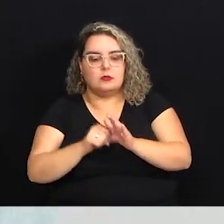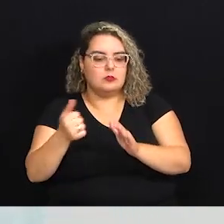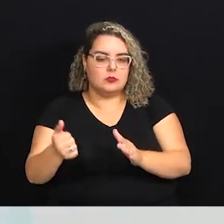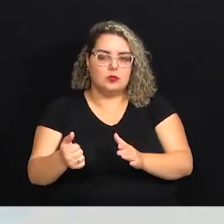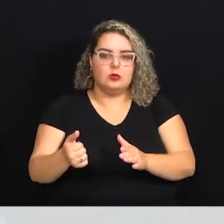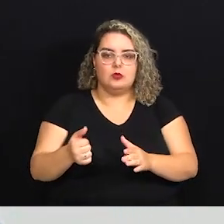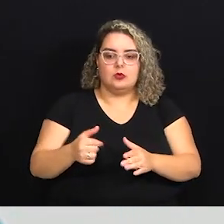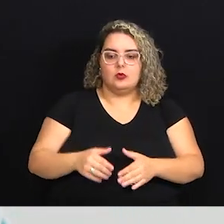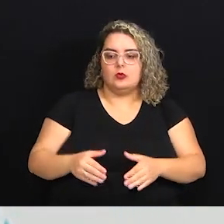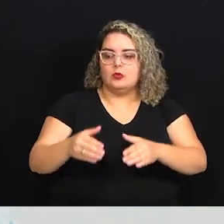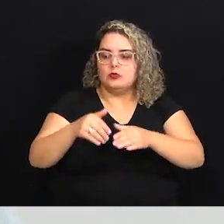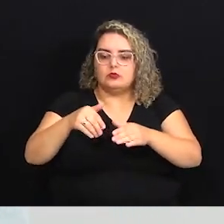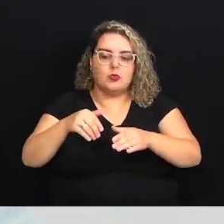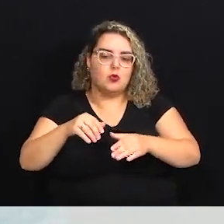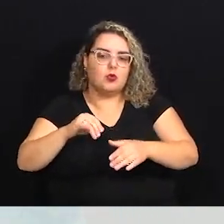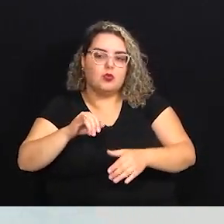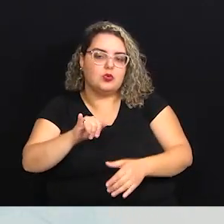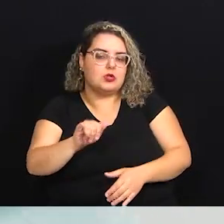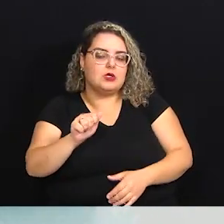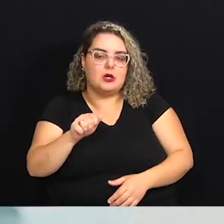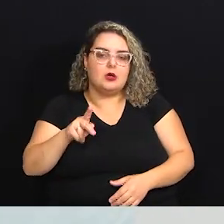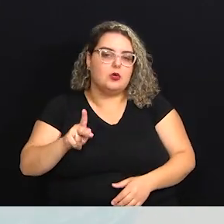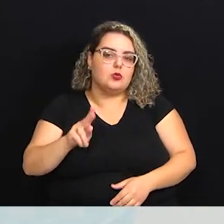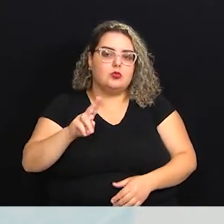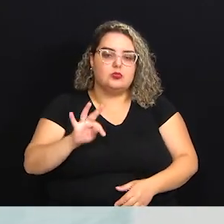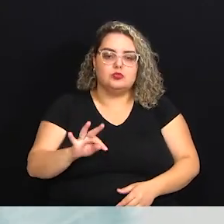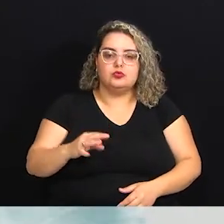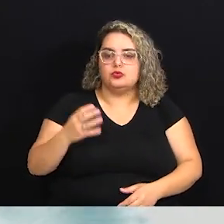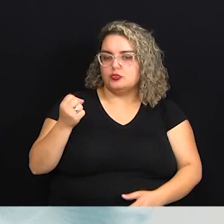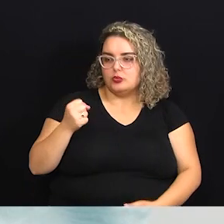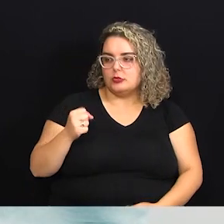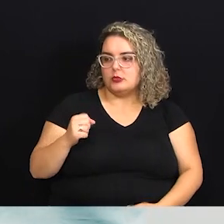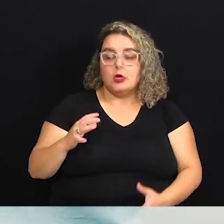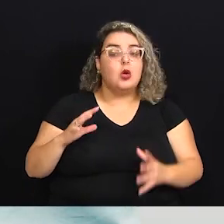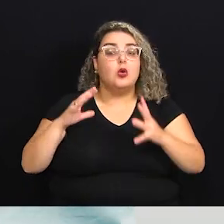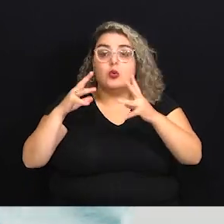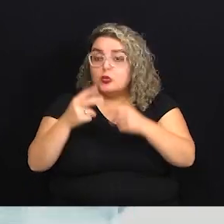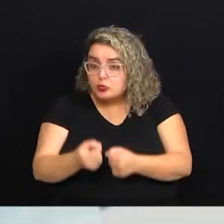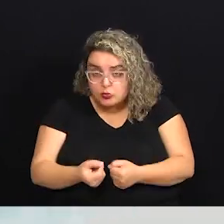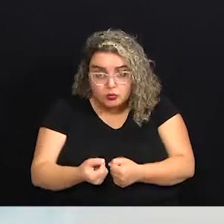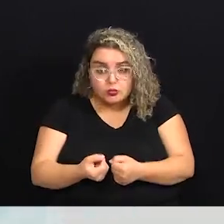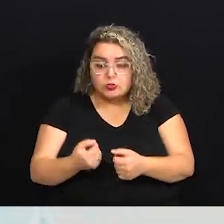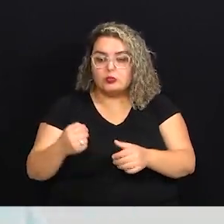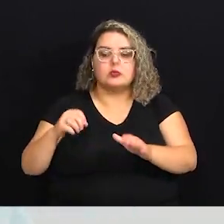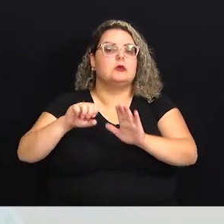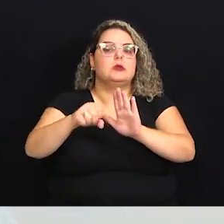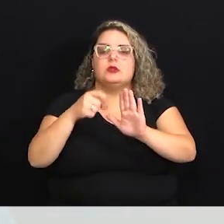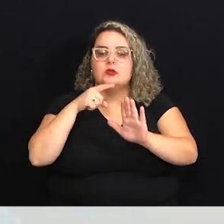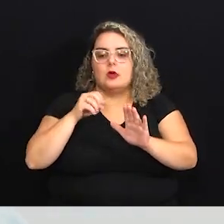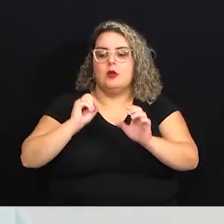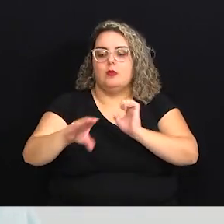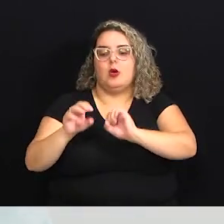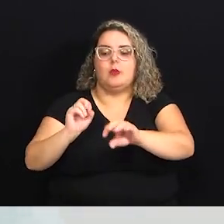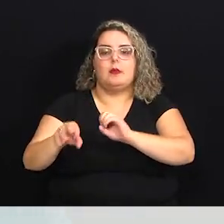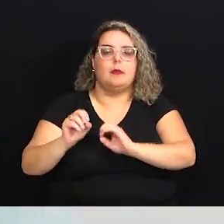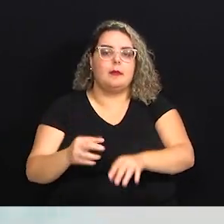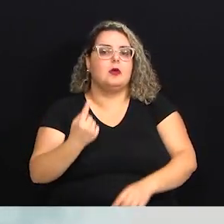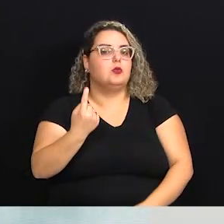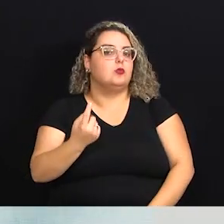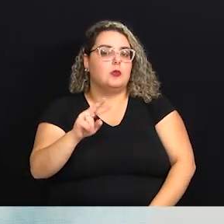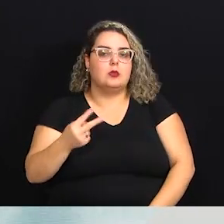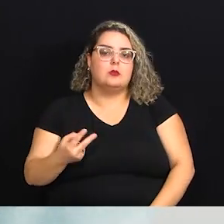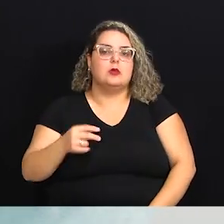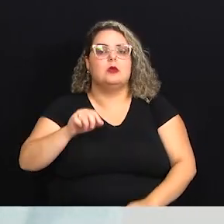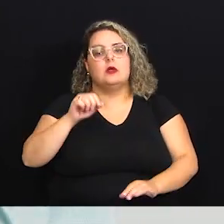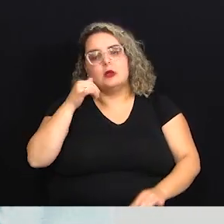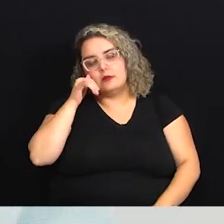primeiro o iogurte, vou guardar primeiro o leite, que estraga mais rápido. Não. Pega tudo que tem que ir para a geladeira mesmo e guarda de uma